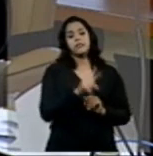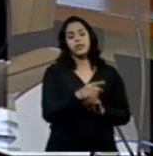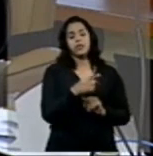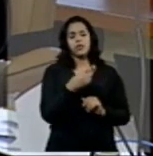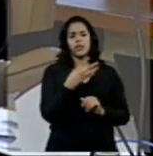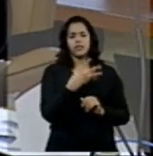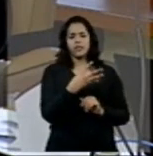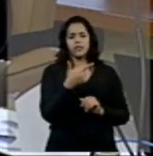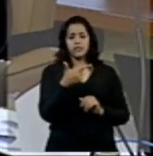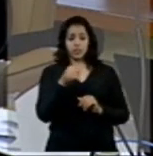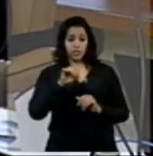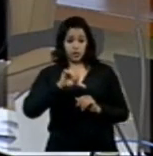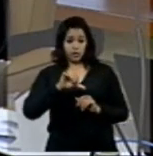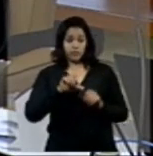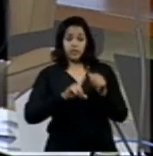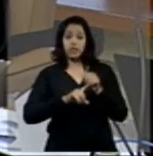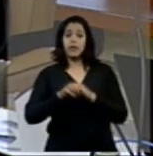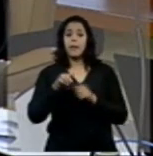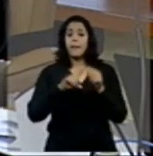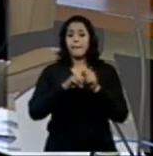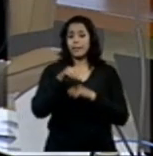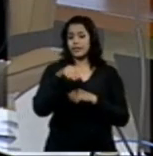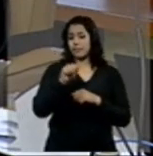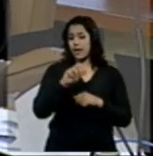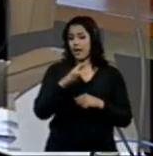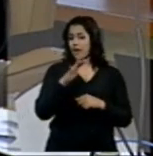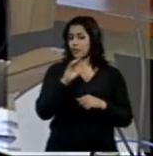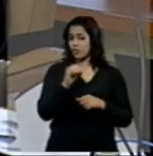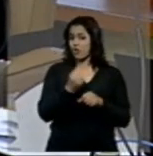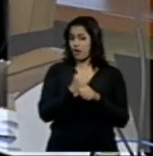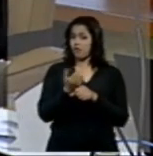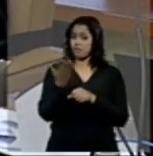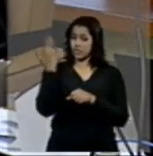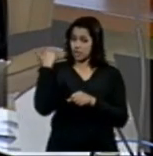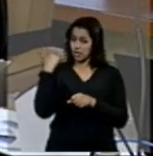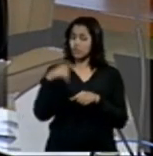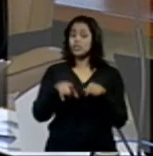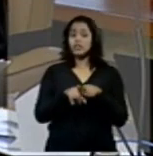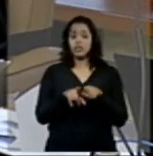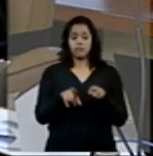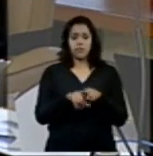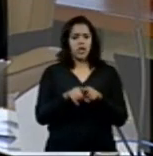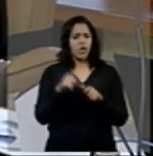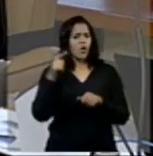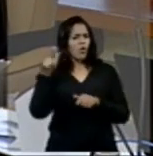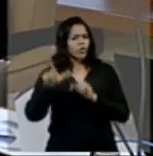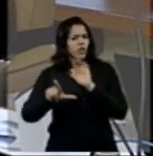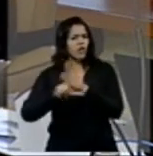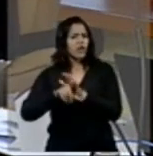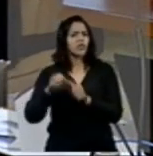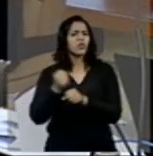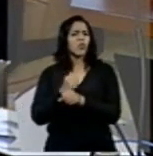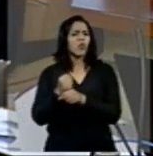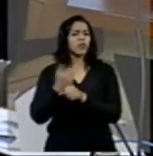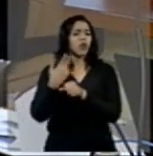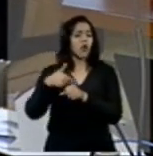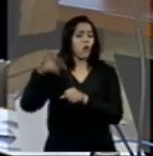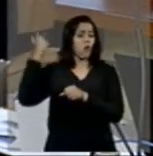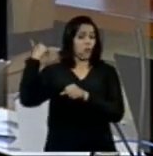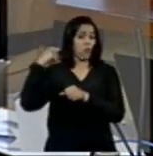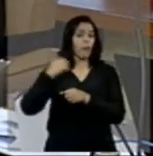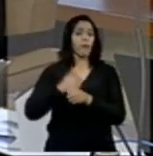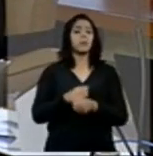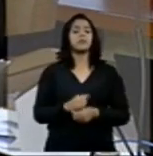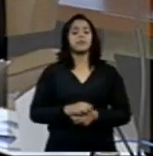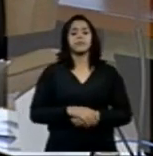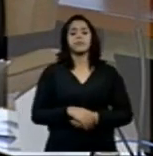13.429, de março do ano passado, e a lei 13.467, de julho também do ano pretérito.